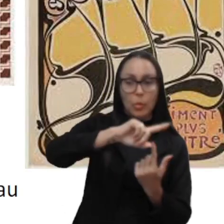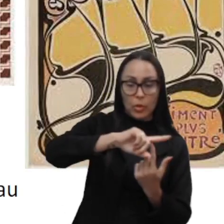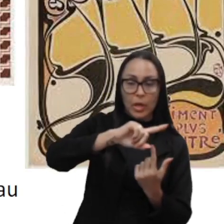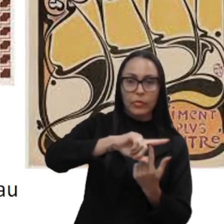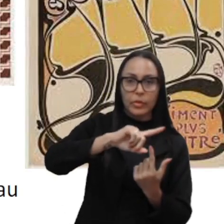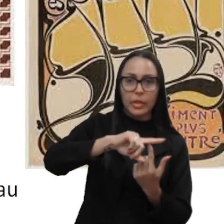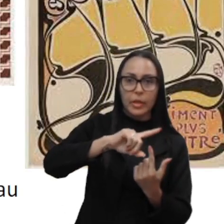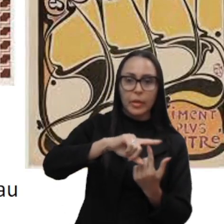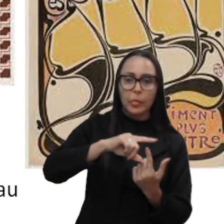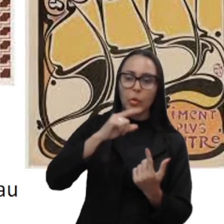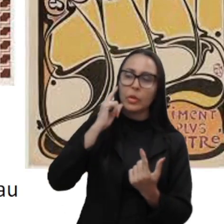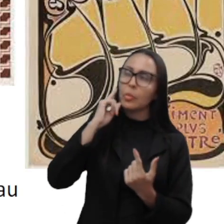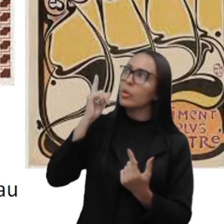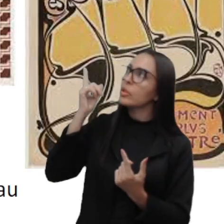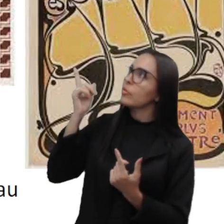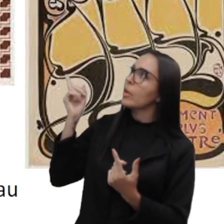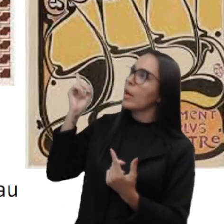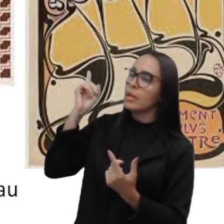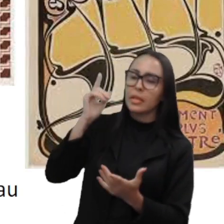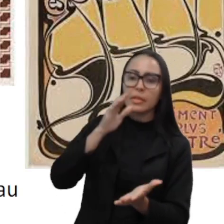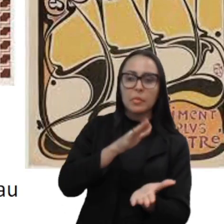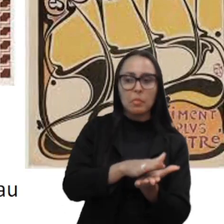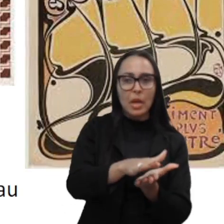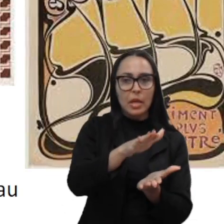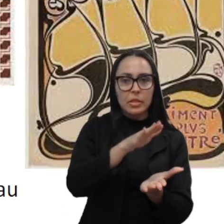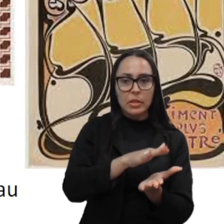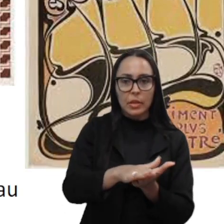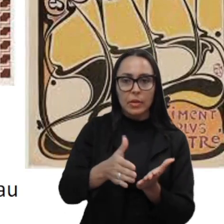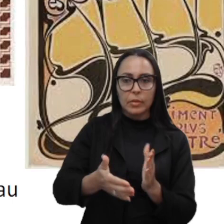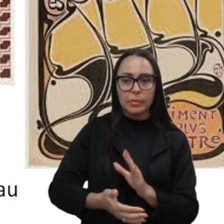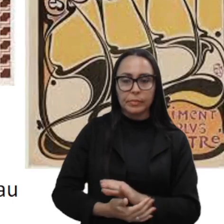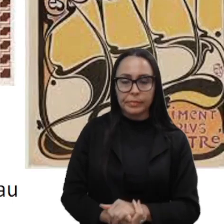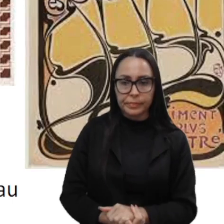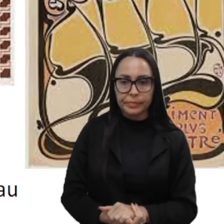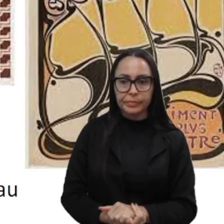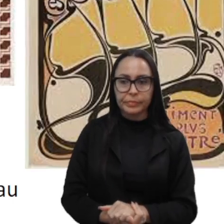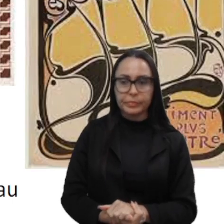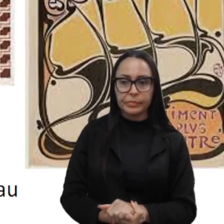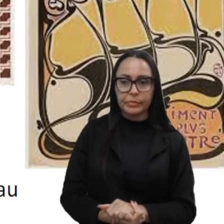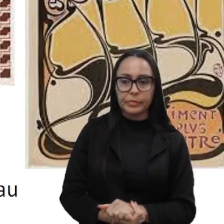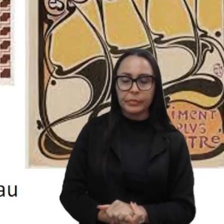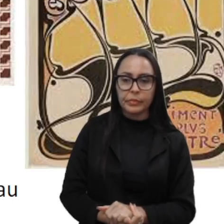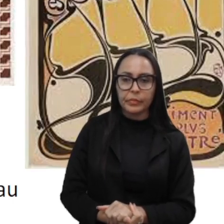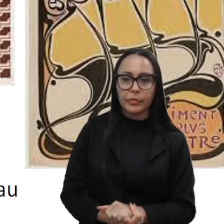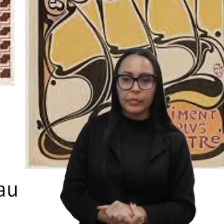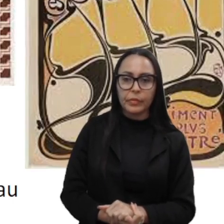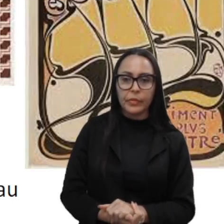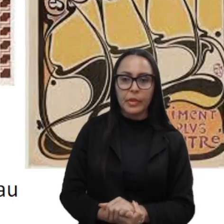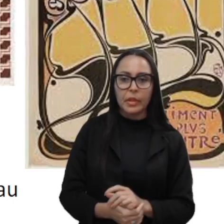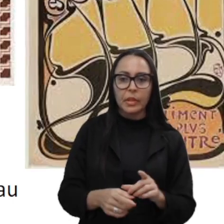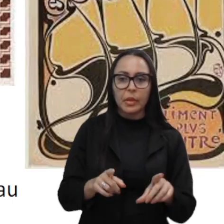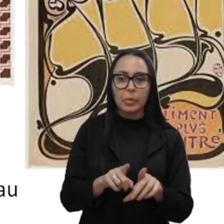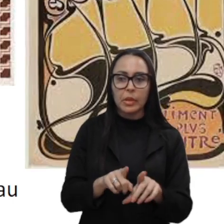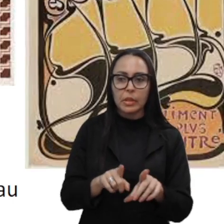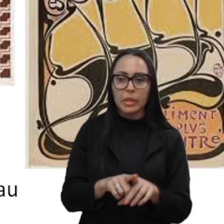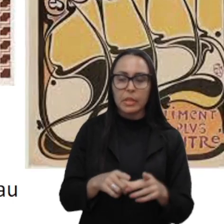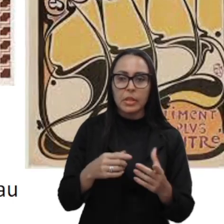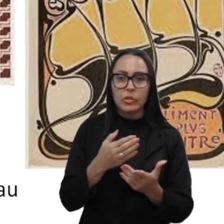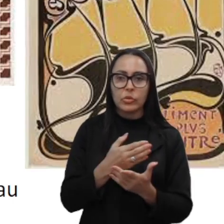podem ver aqui nesse impresso a fontes também que traziam essas curvas,